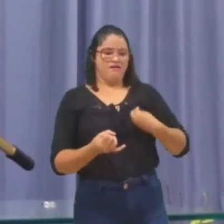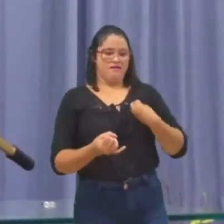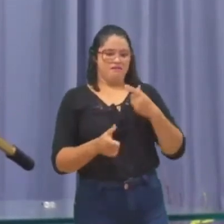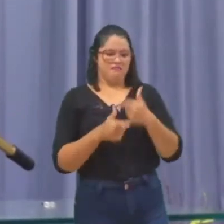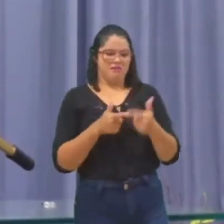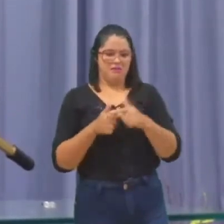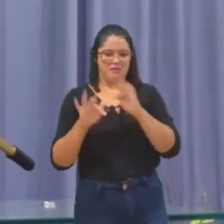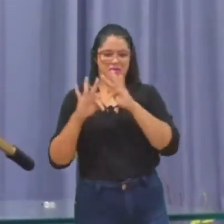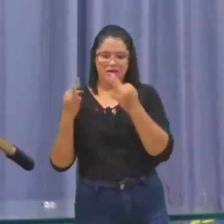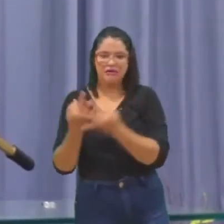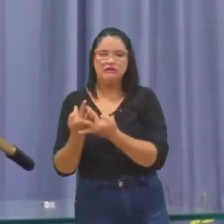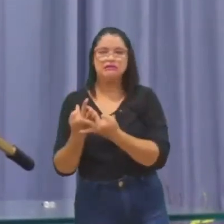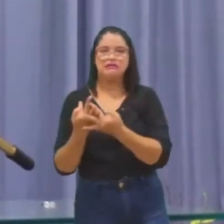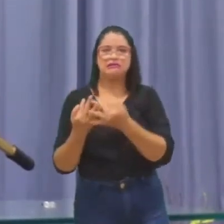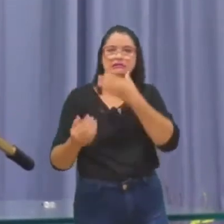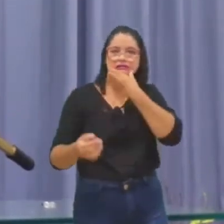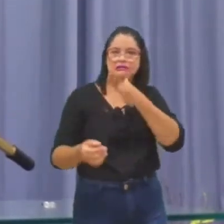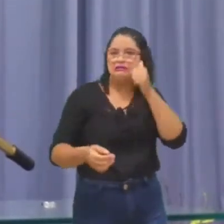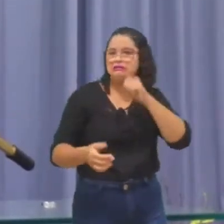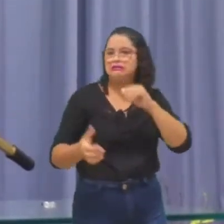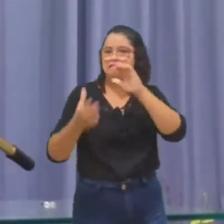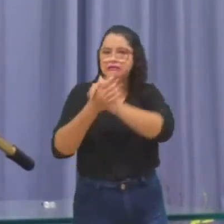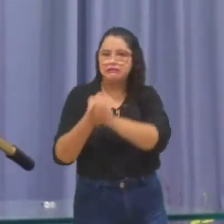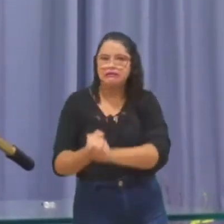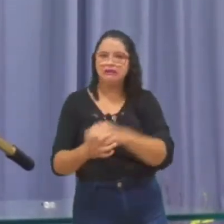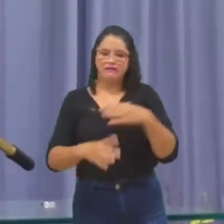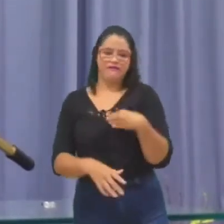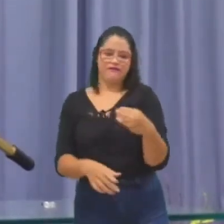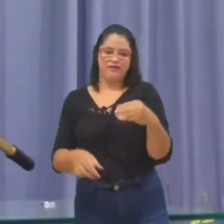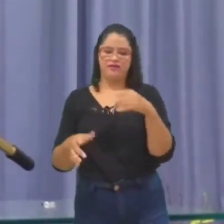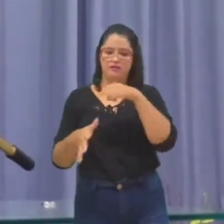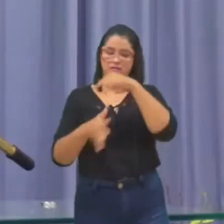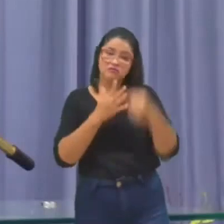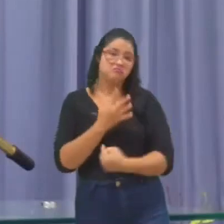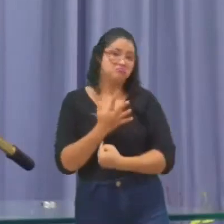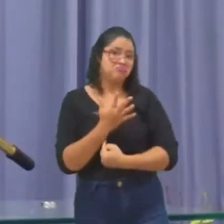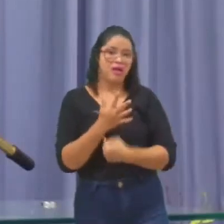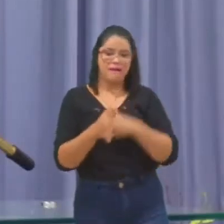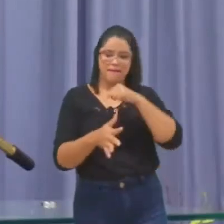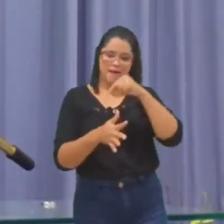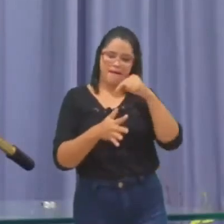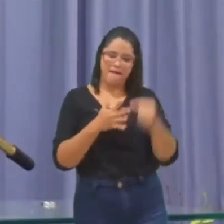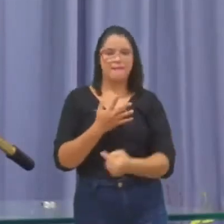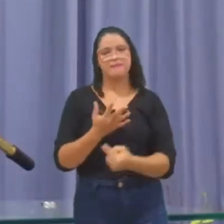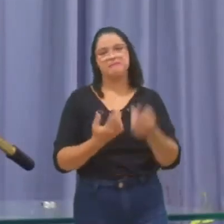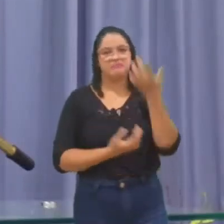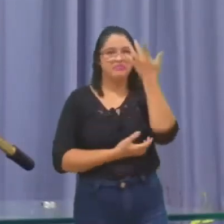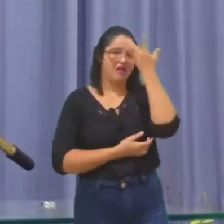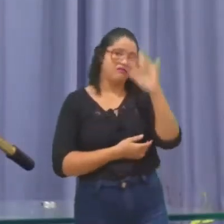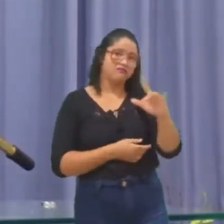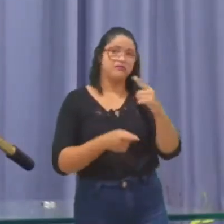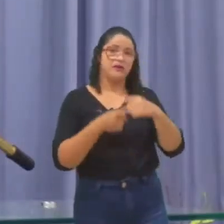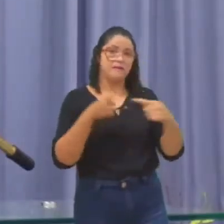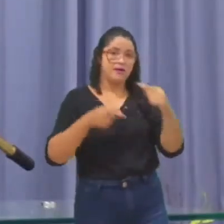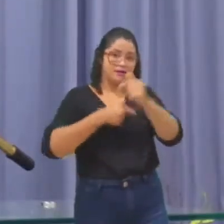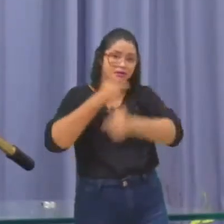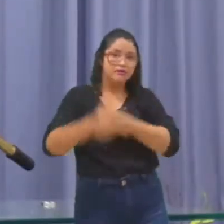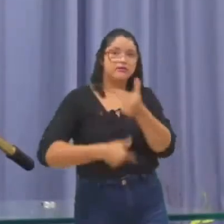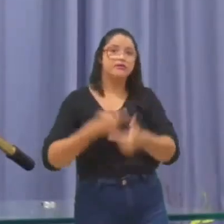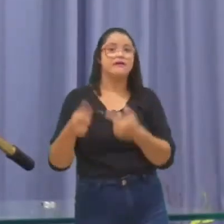problema conjugal, um problema com o filho, com a filha, não sei. Este problema que você está enfrentando é